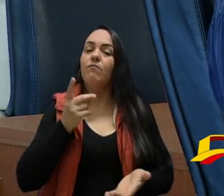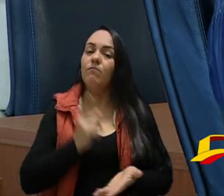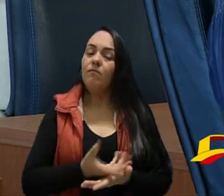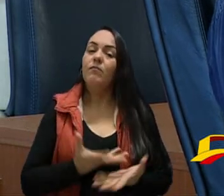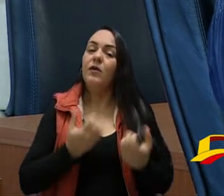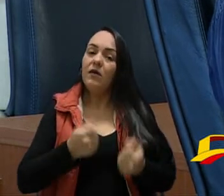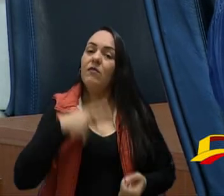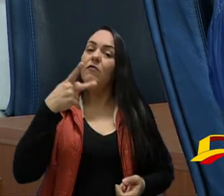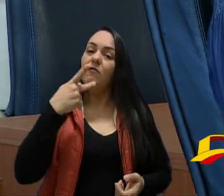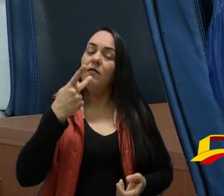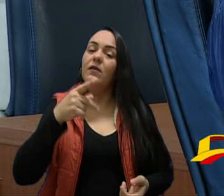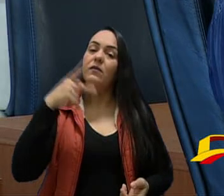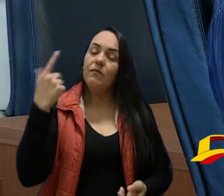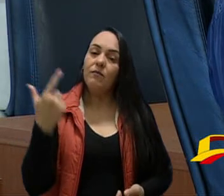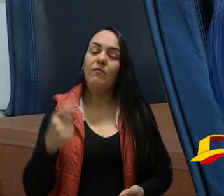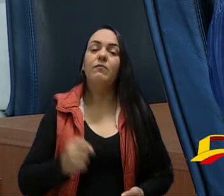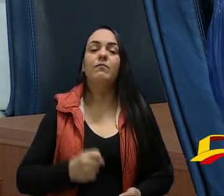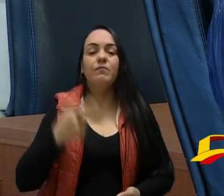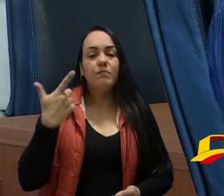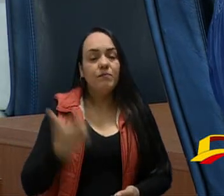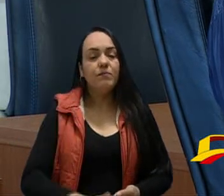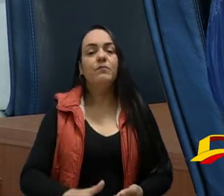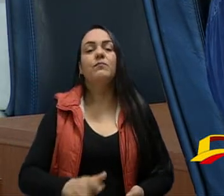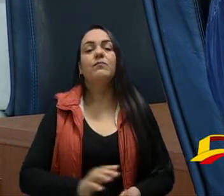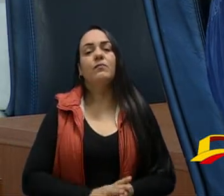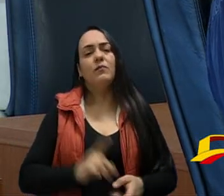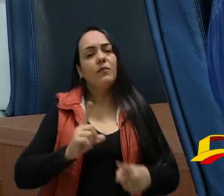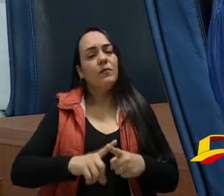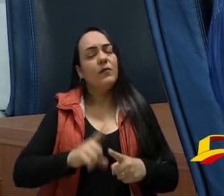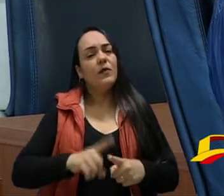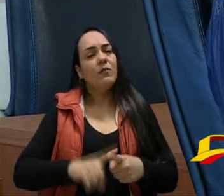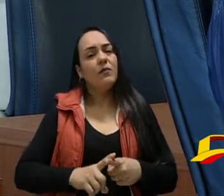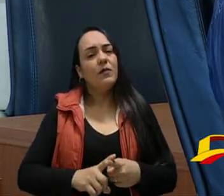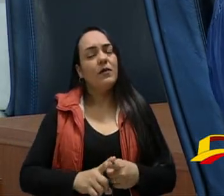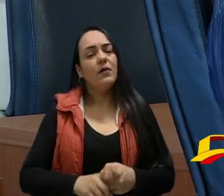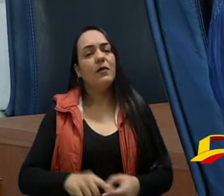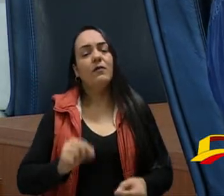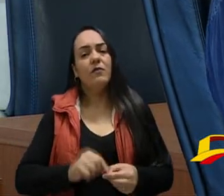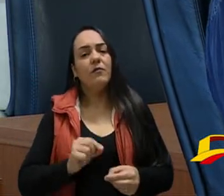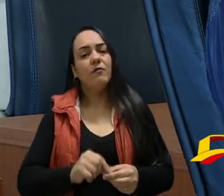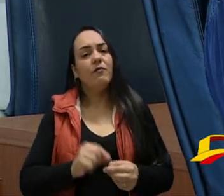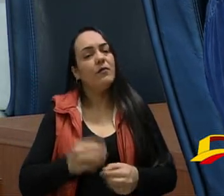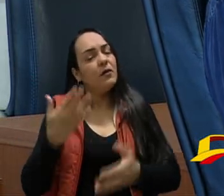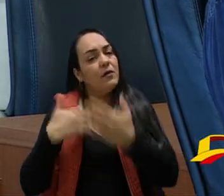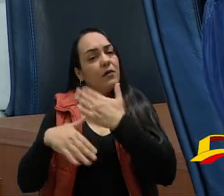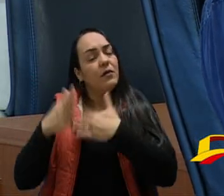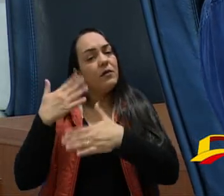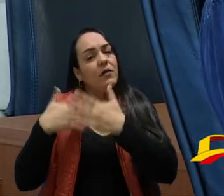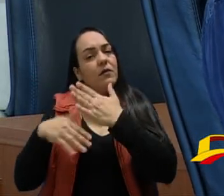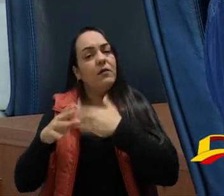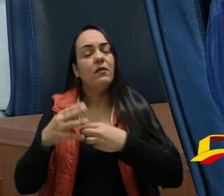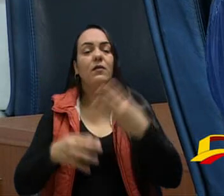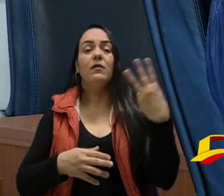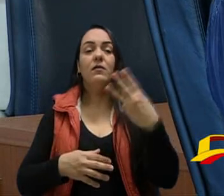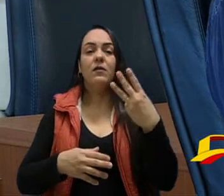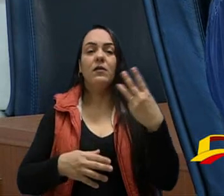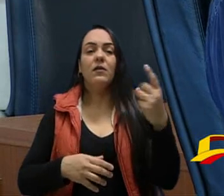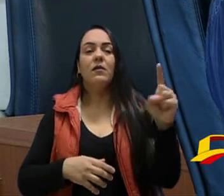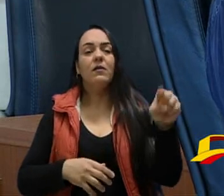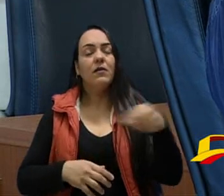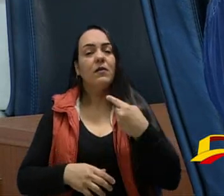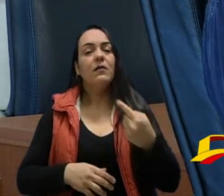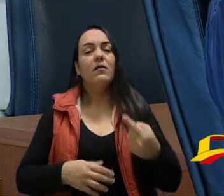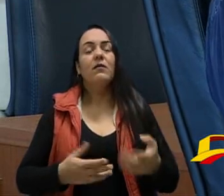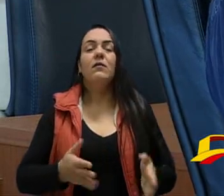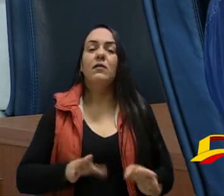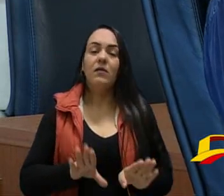colocar aquilo que é o mais lógico porque não se fez um contrato onde você poderia colocar até três ambulância